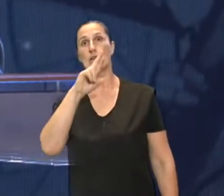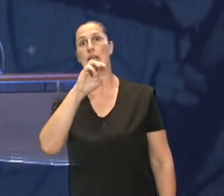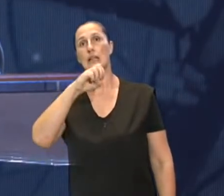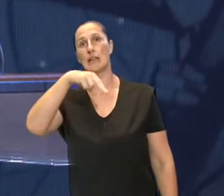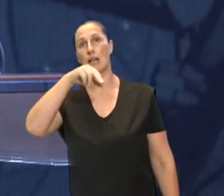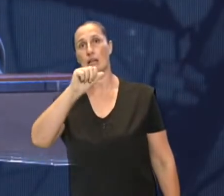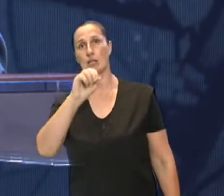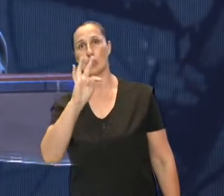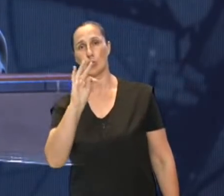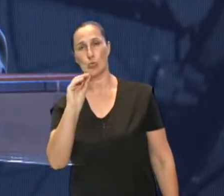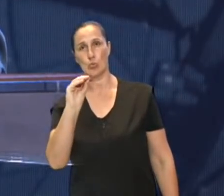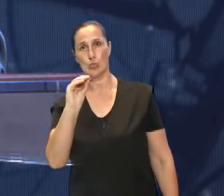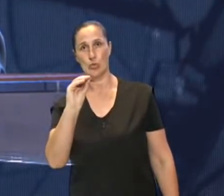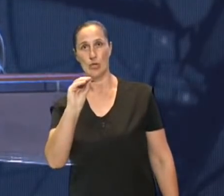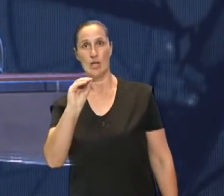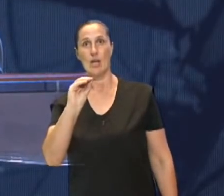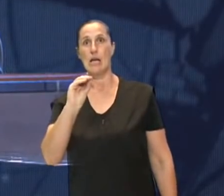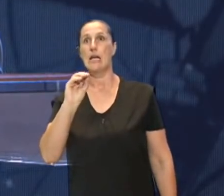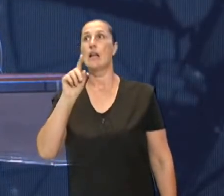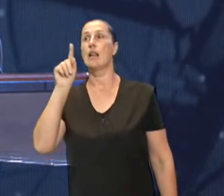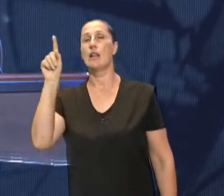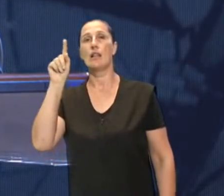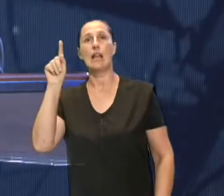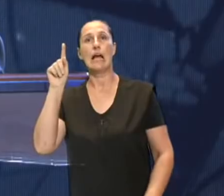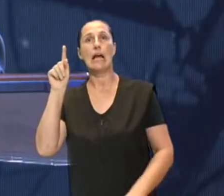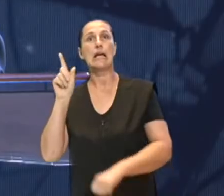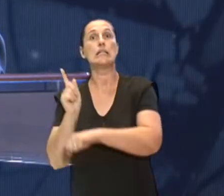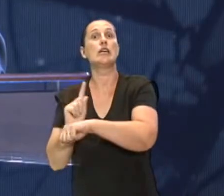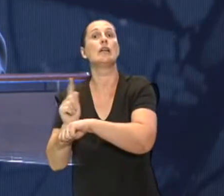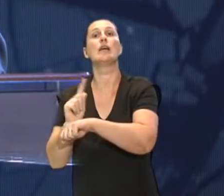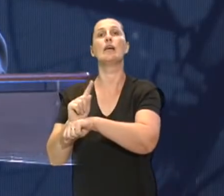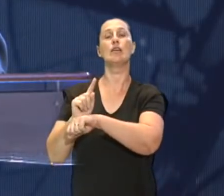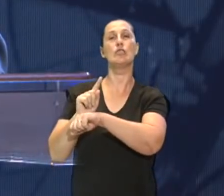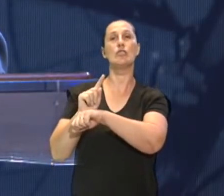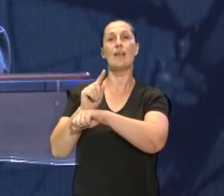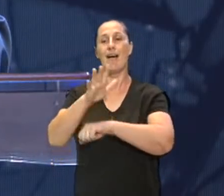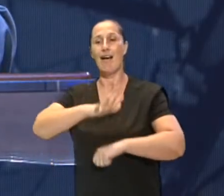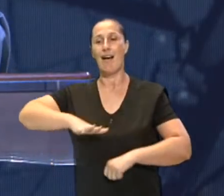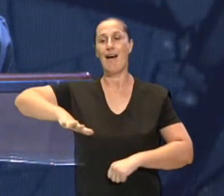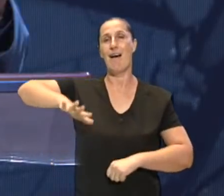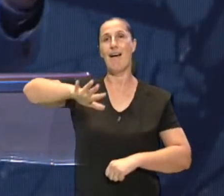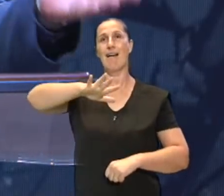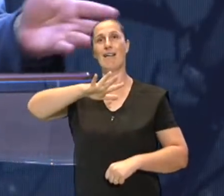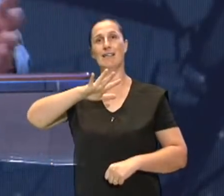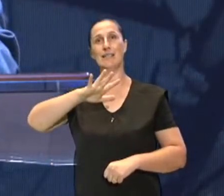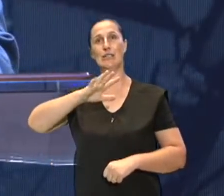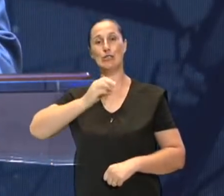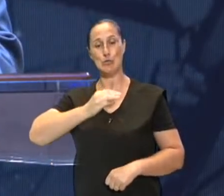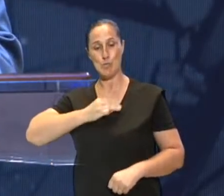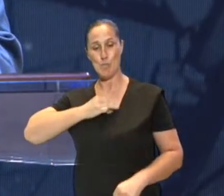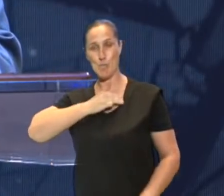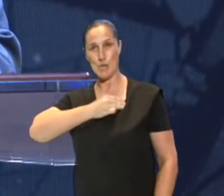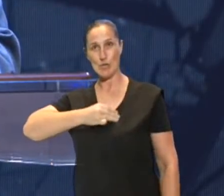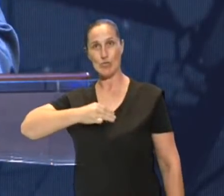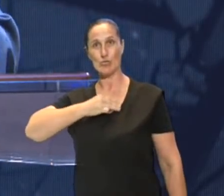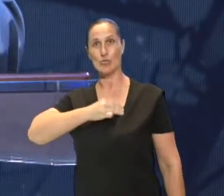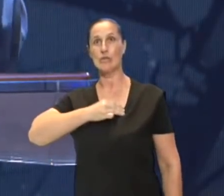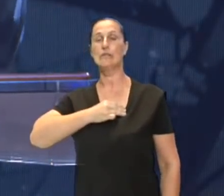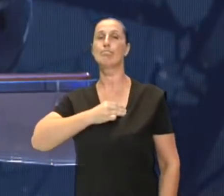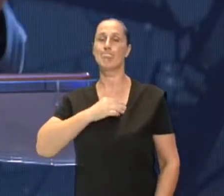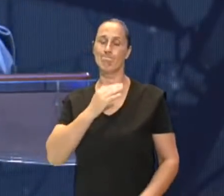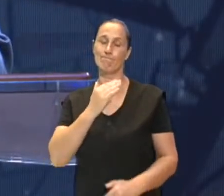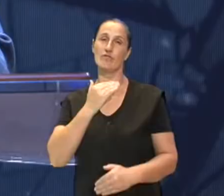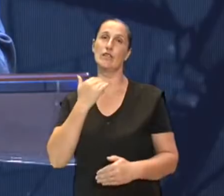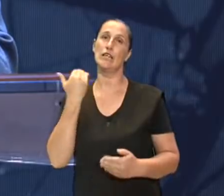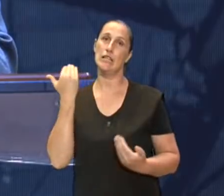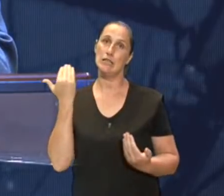tempo foi um dos gerentes da área de missões mundiais da nossa denominação, que também faleceu de Covid, e